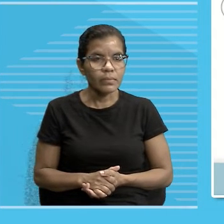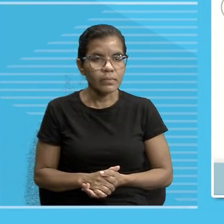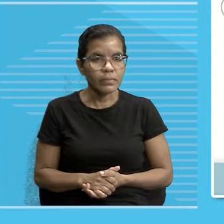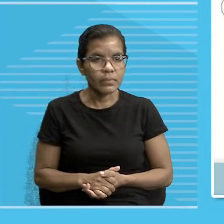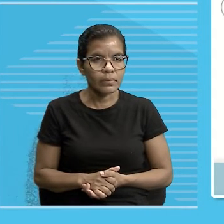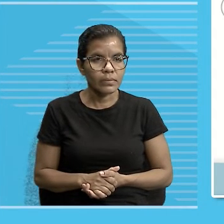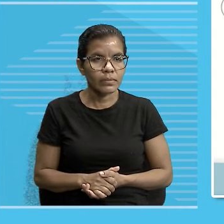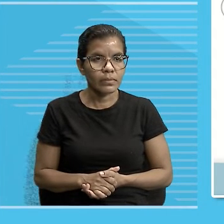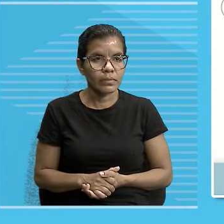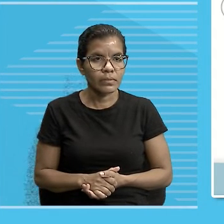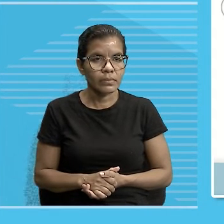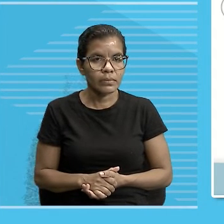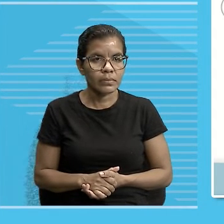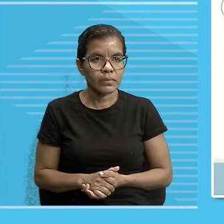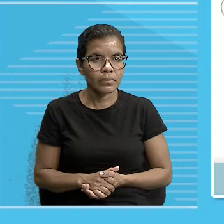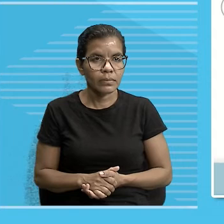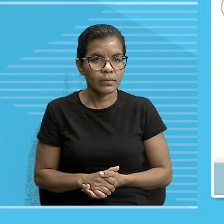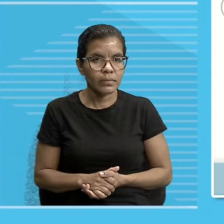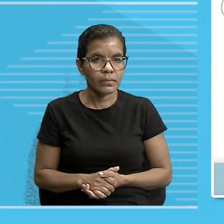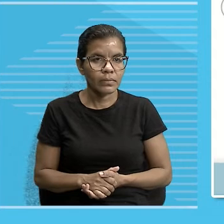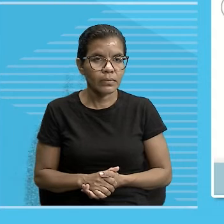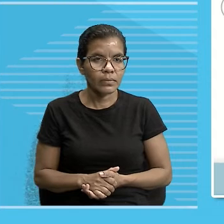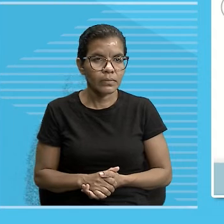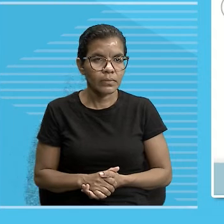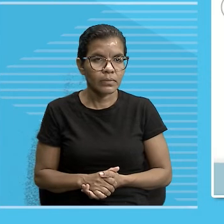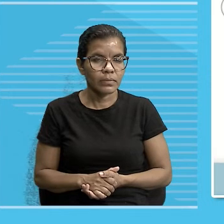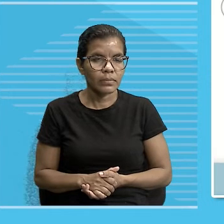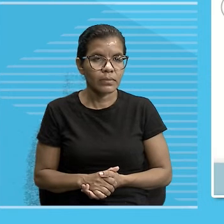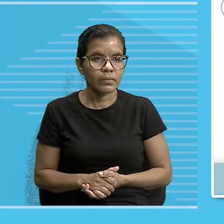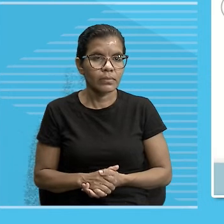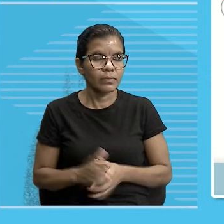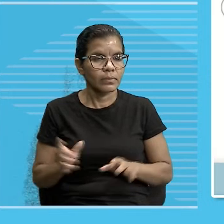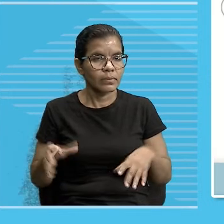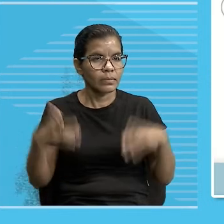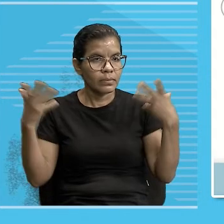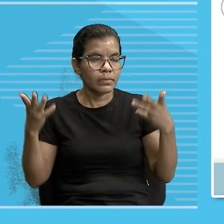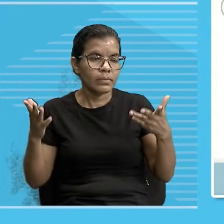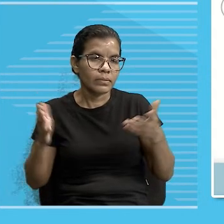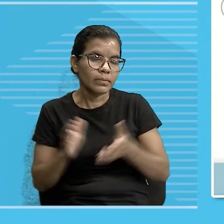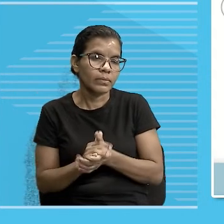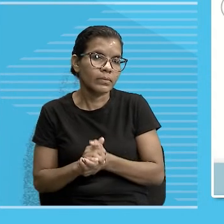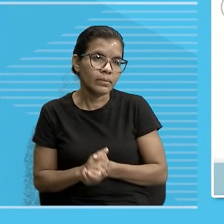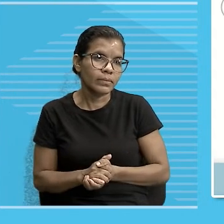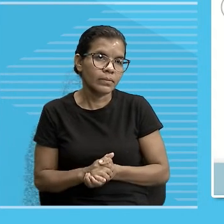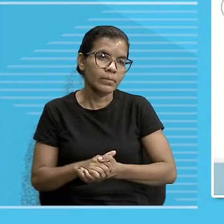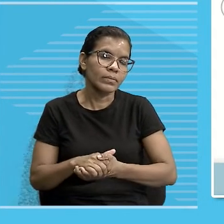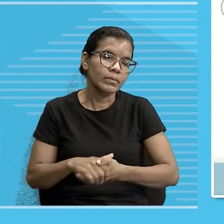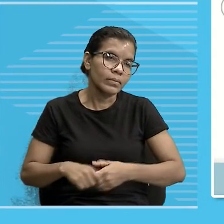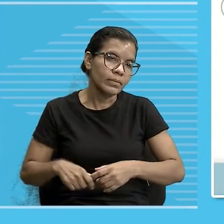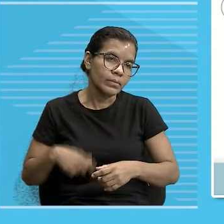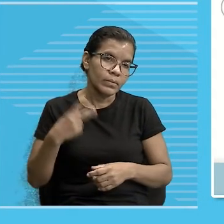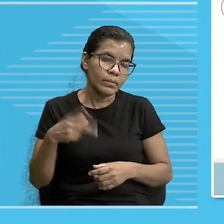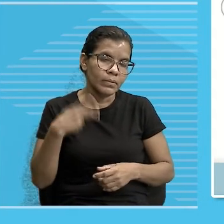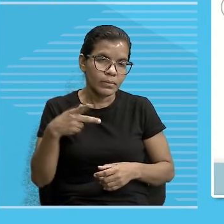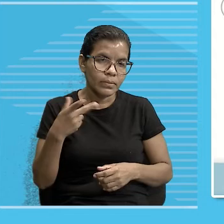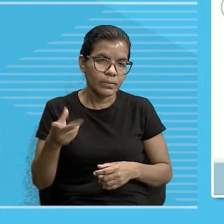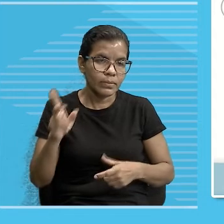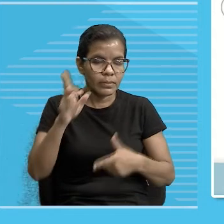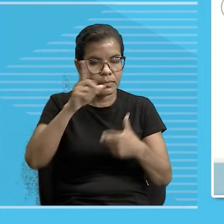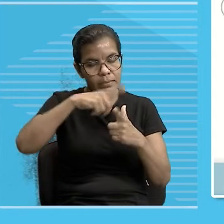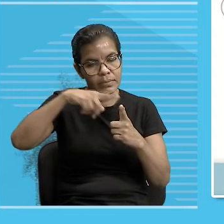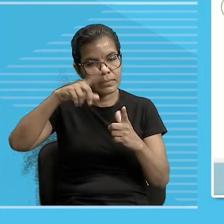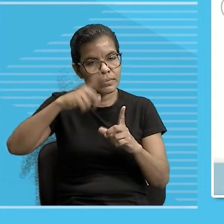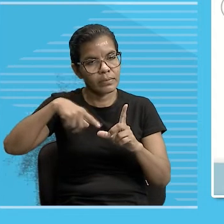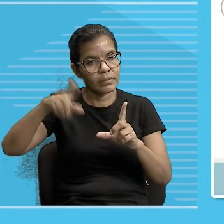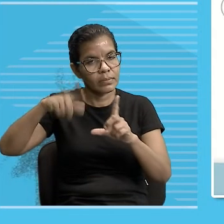de escalas termométricas. Parabéns. Então, toda vez que falar de variação, nós